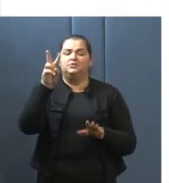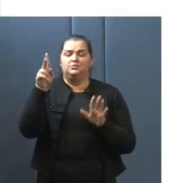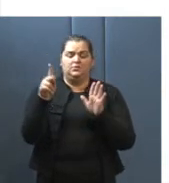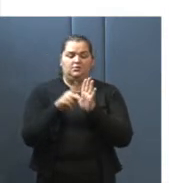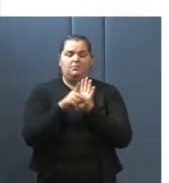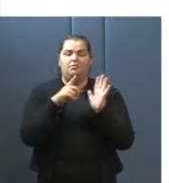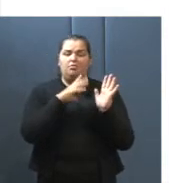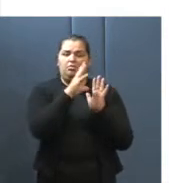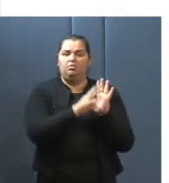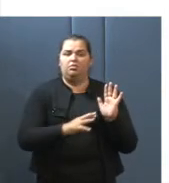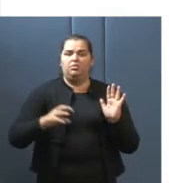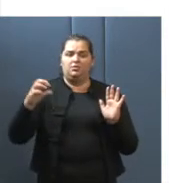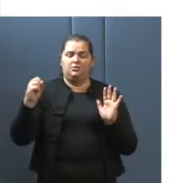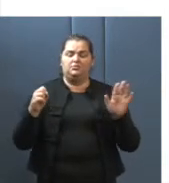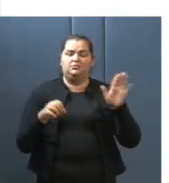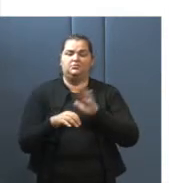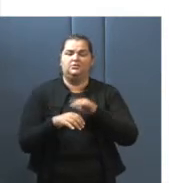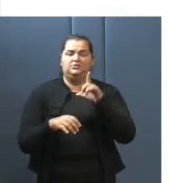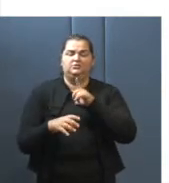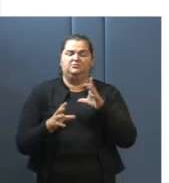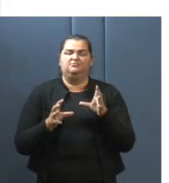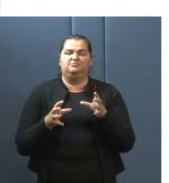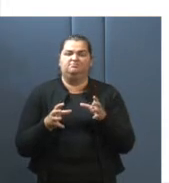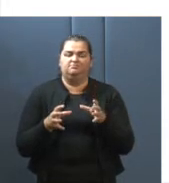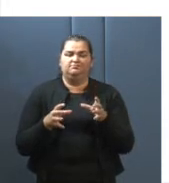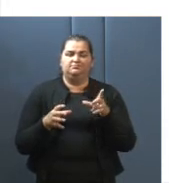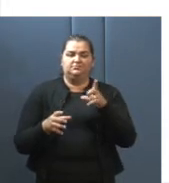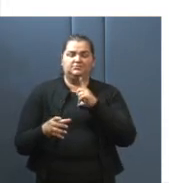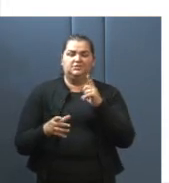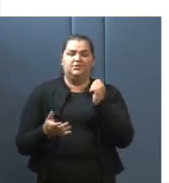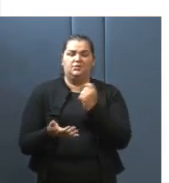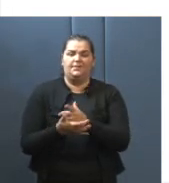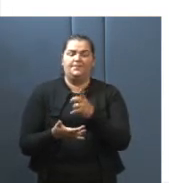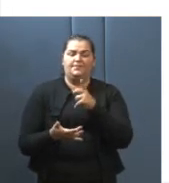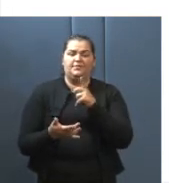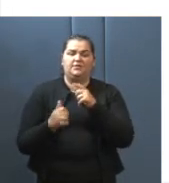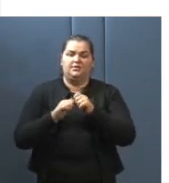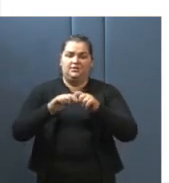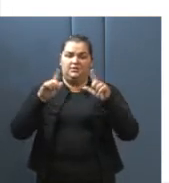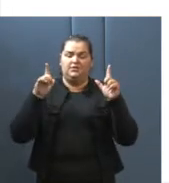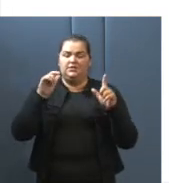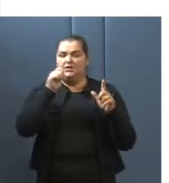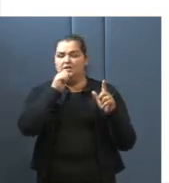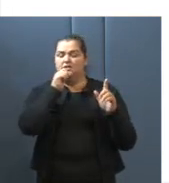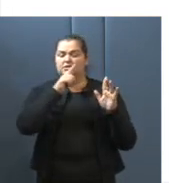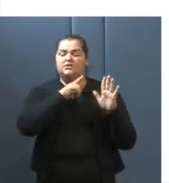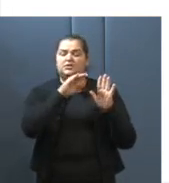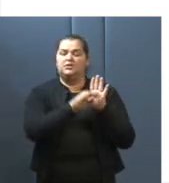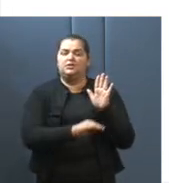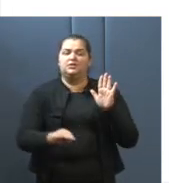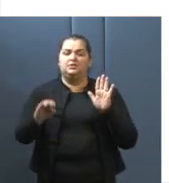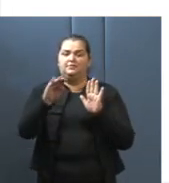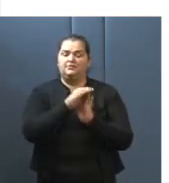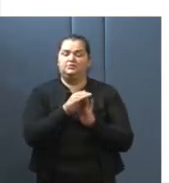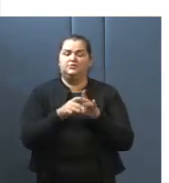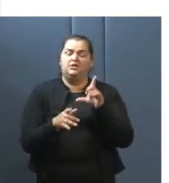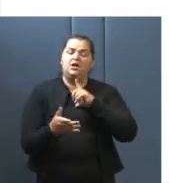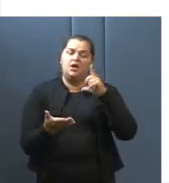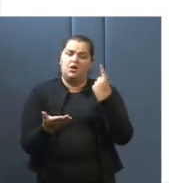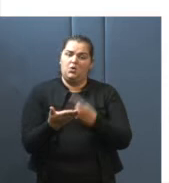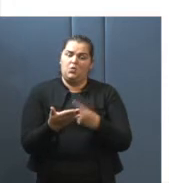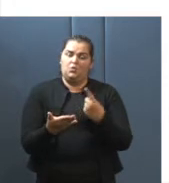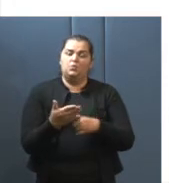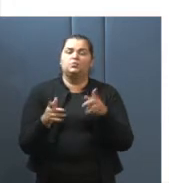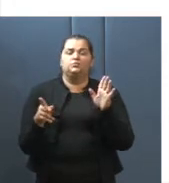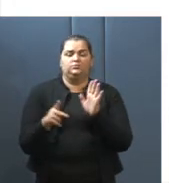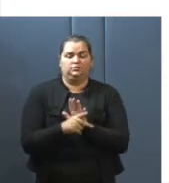lista de forma mais agressiva. Você tem Congo-Brazzaville com exposição ainda relevante. É o único dos acordos